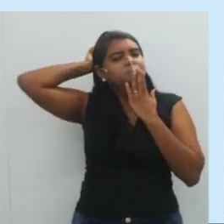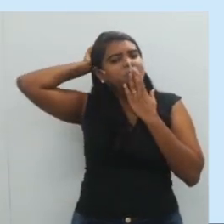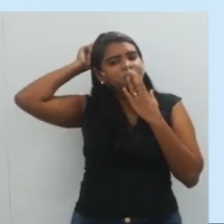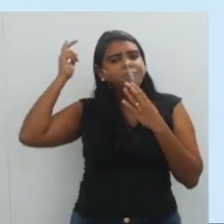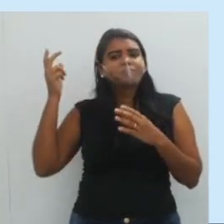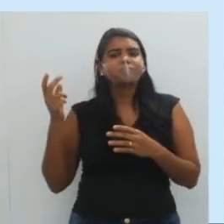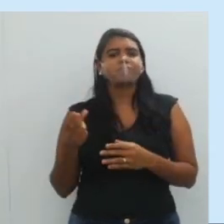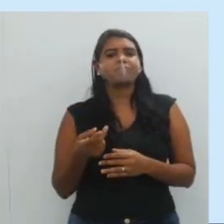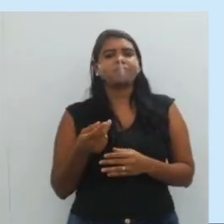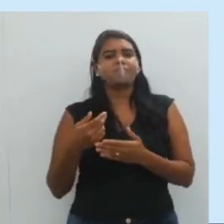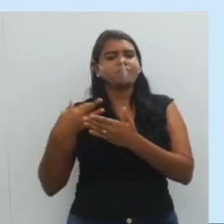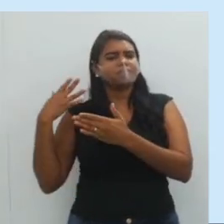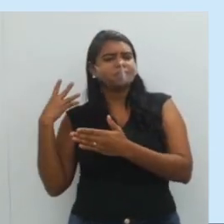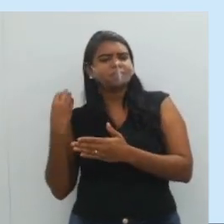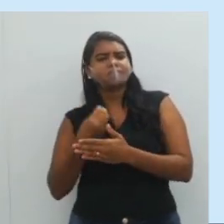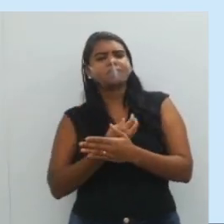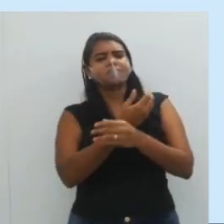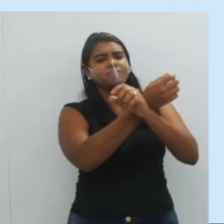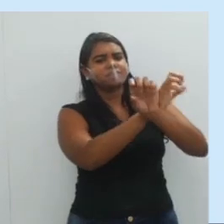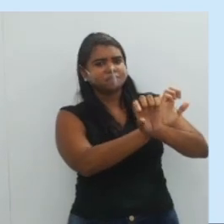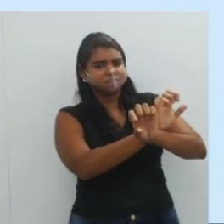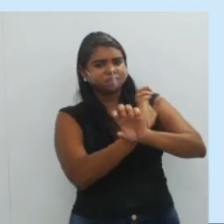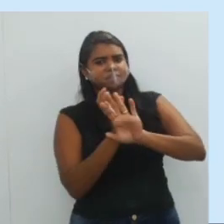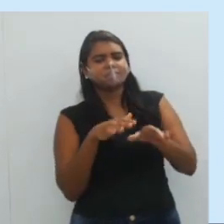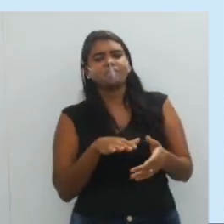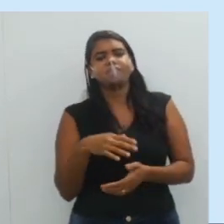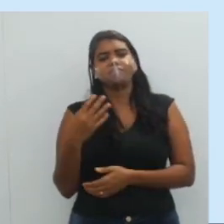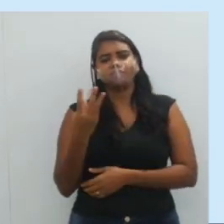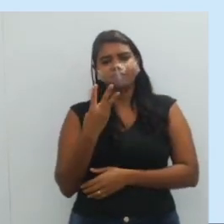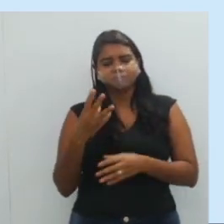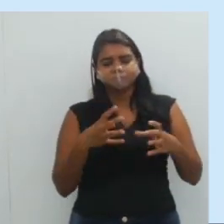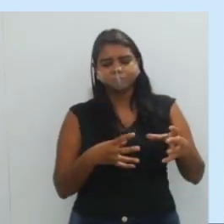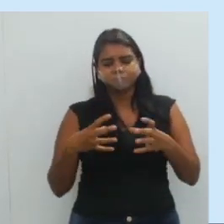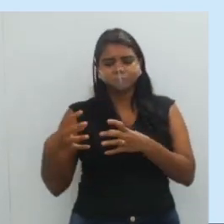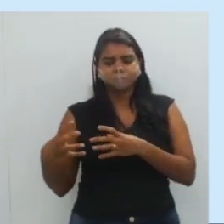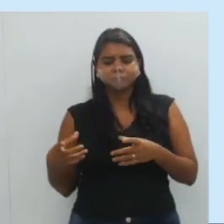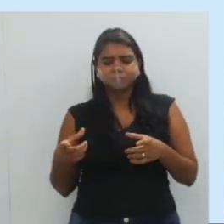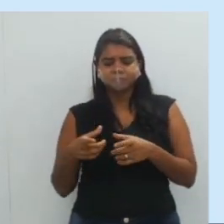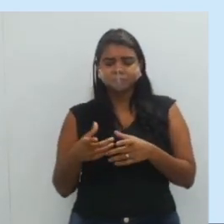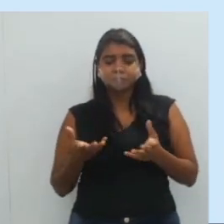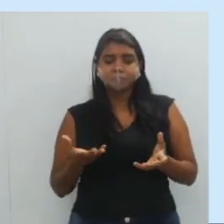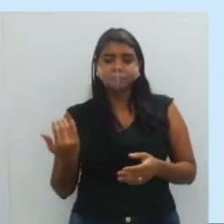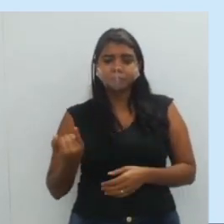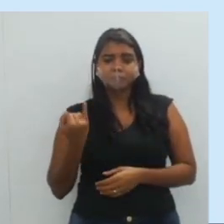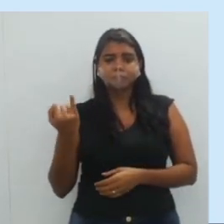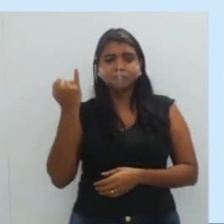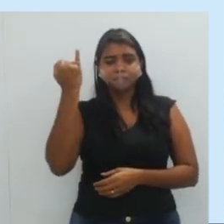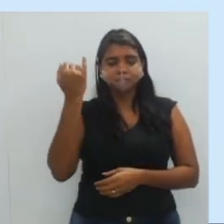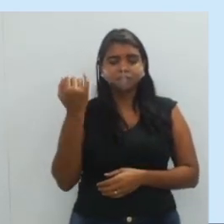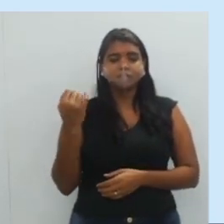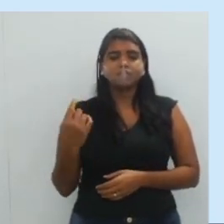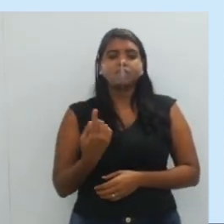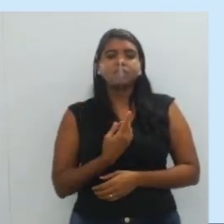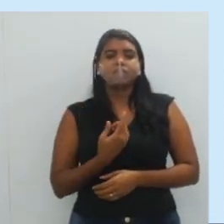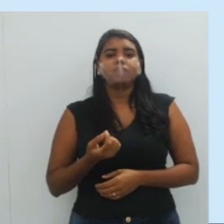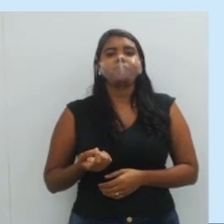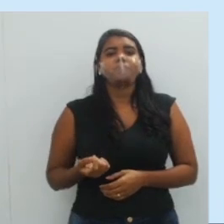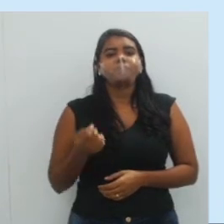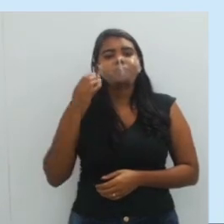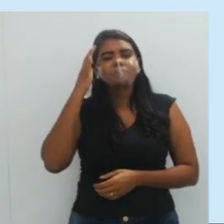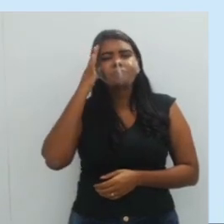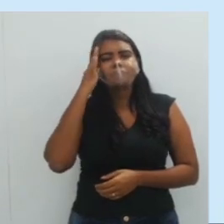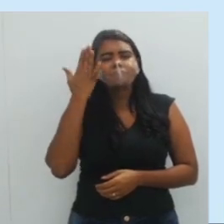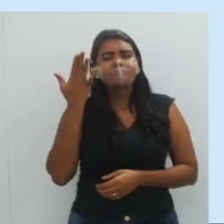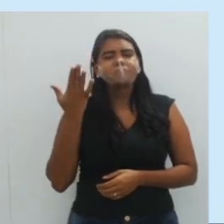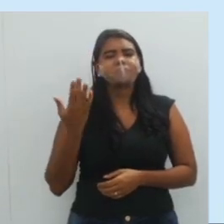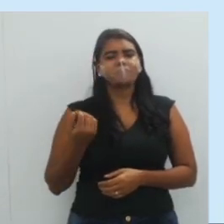temos os descendentes de pessoas que foram escravizadas. Então são as minorias. Então é importante em nosso componente